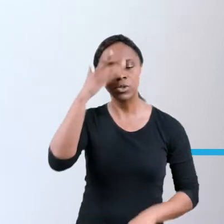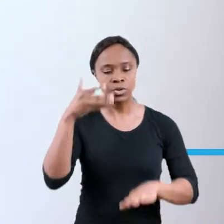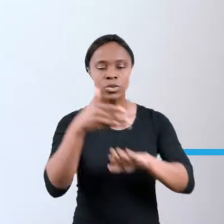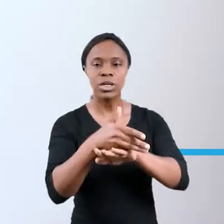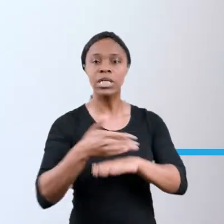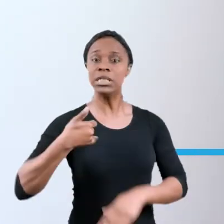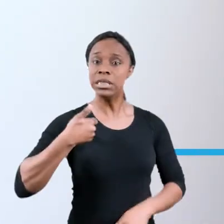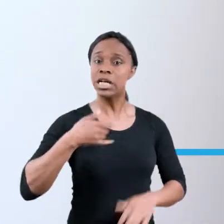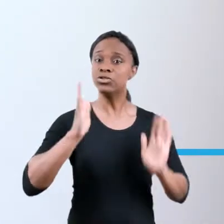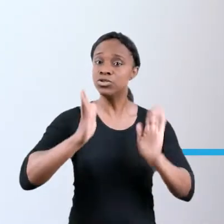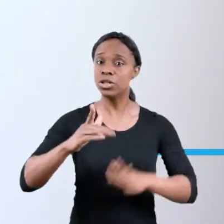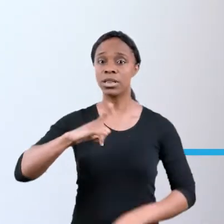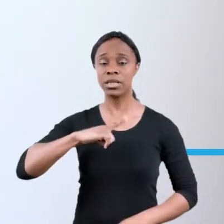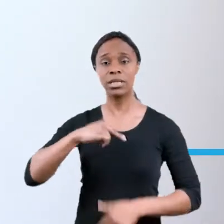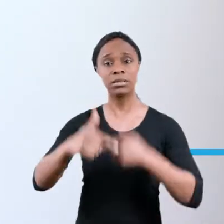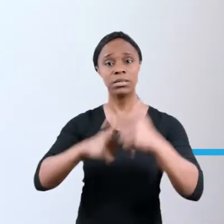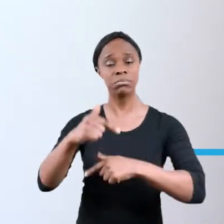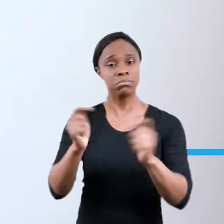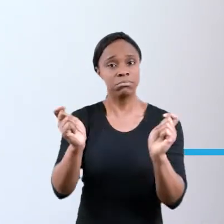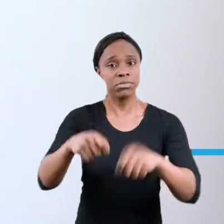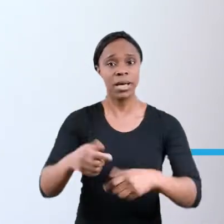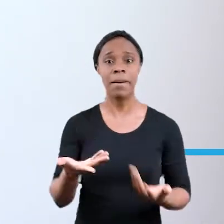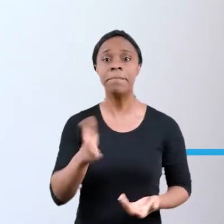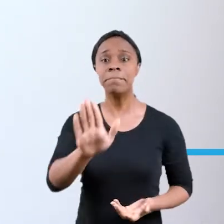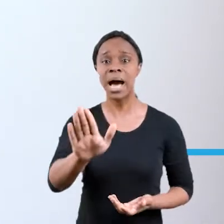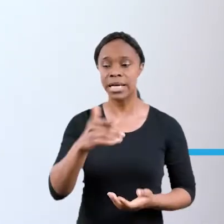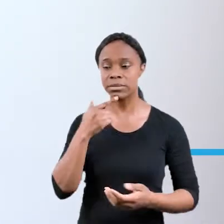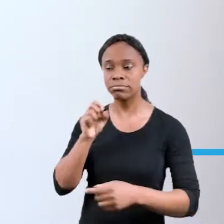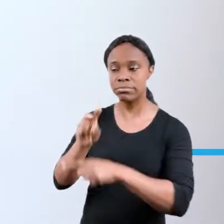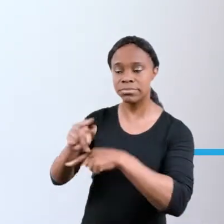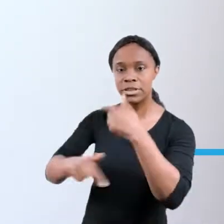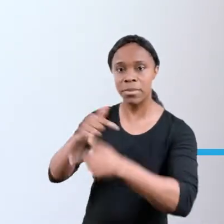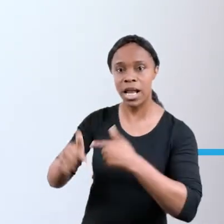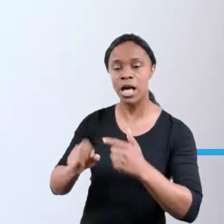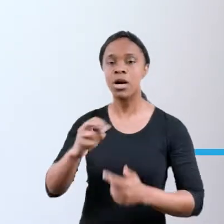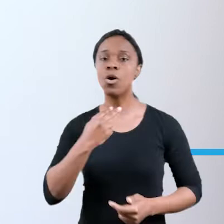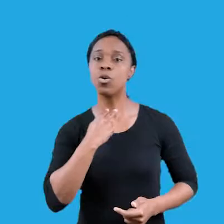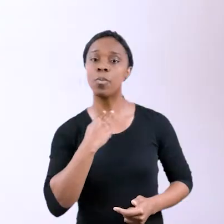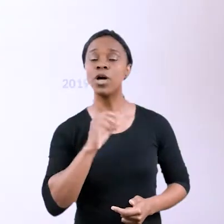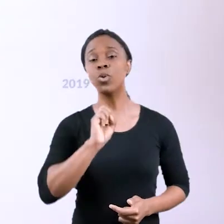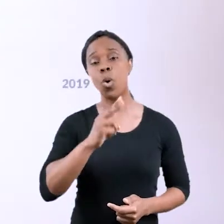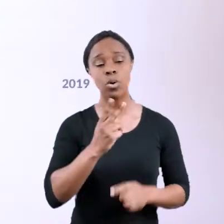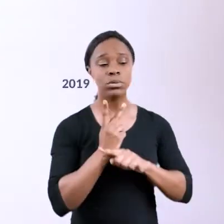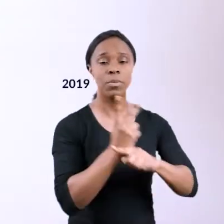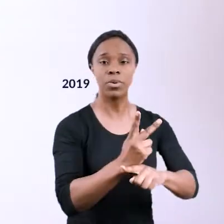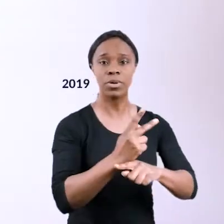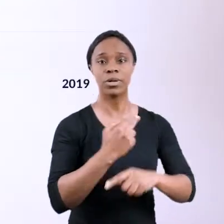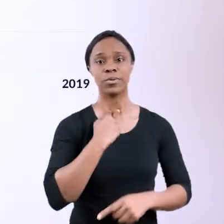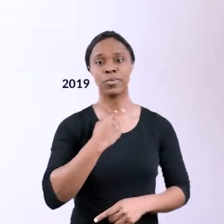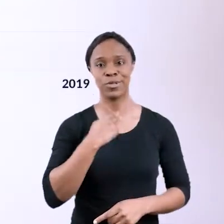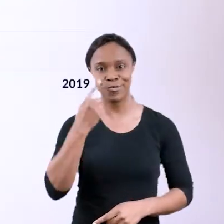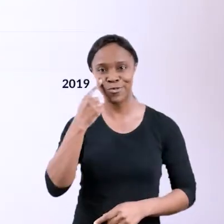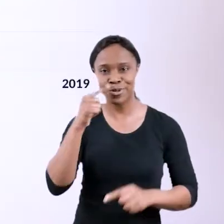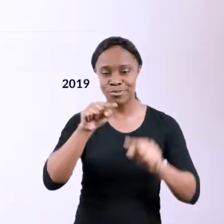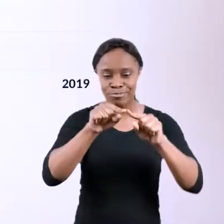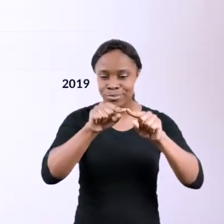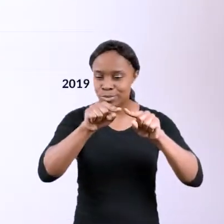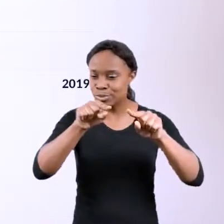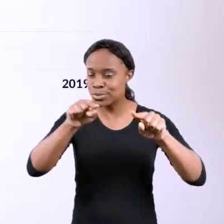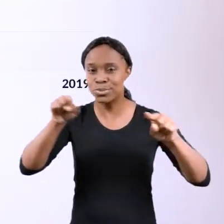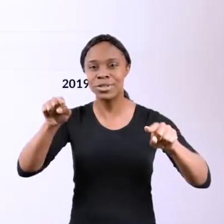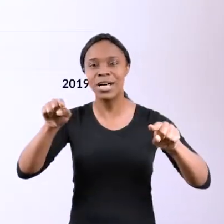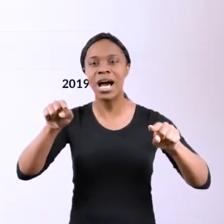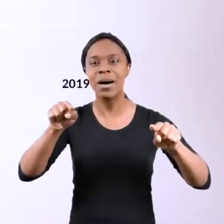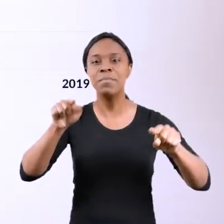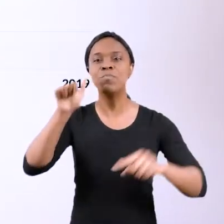para trabalhar que estão efetivamente no mercado, ocupadas ou buscando uma ocupação. Pelas linhas do gráfico, percebe-se que